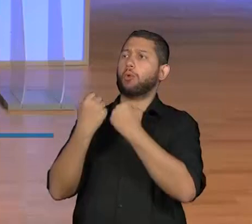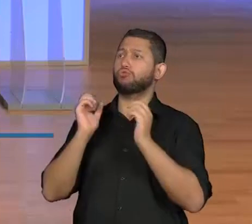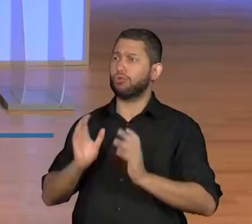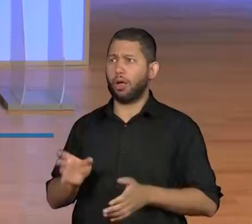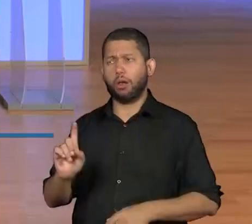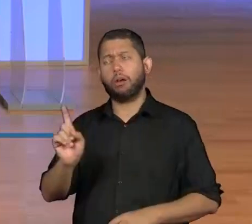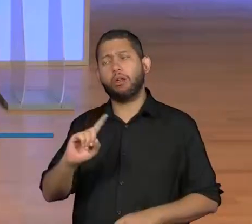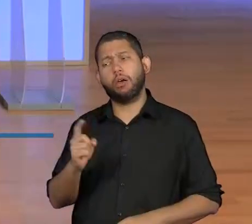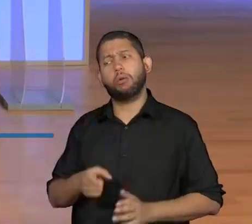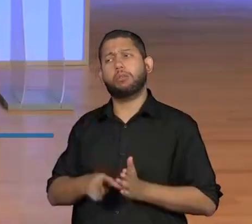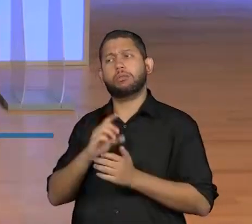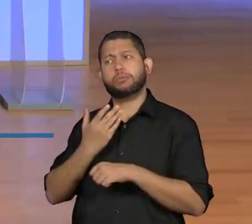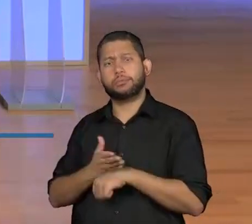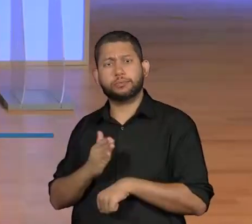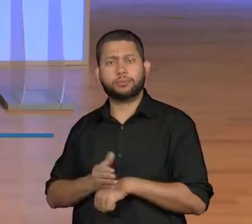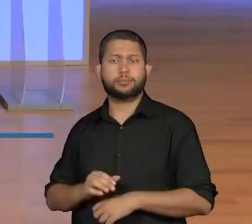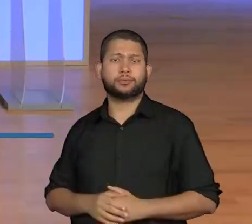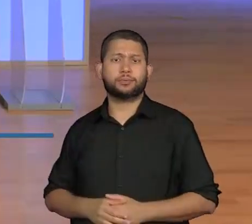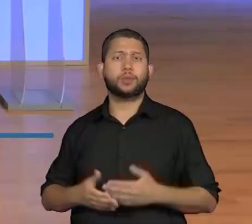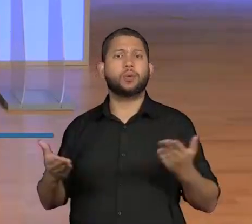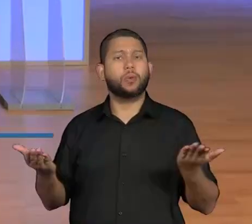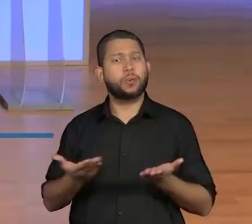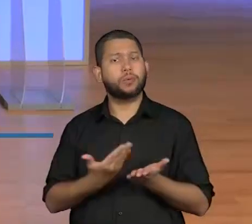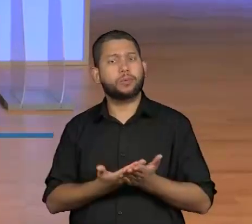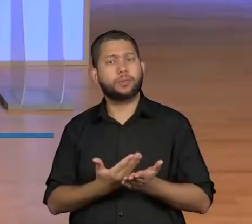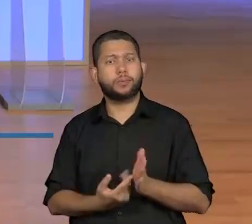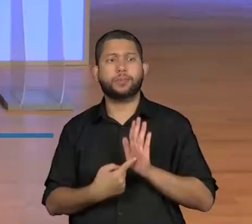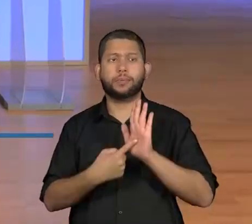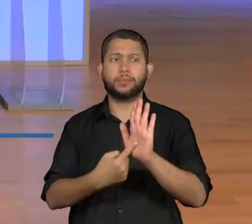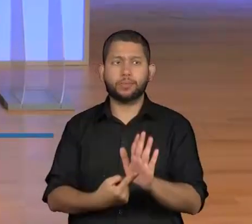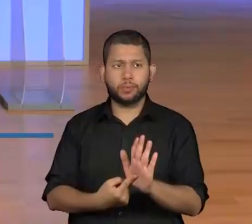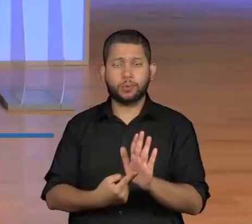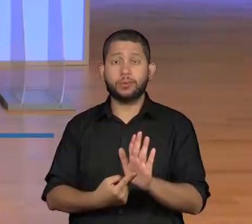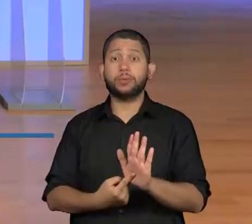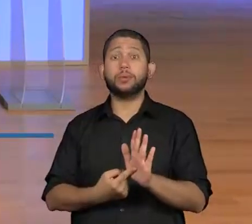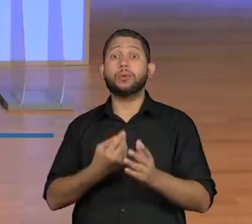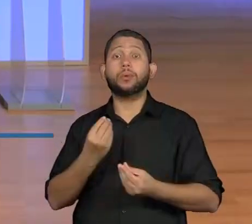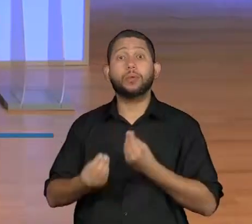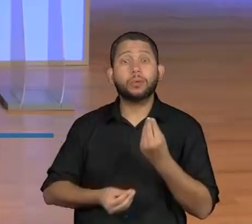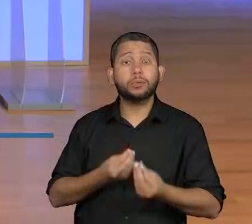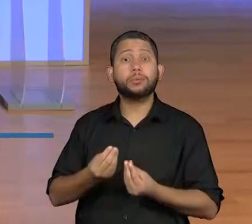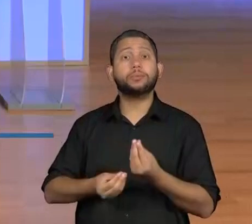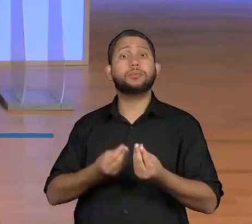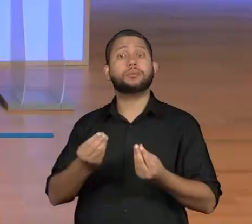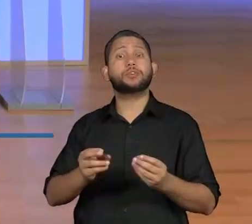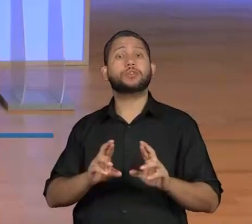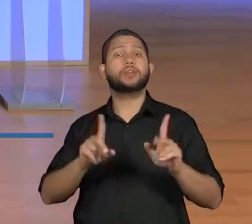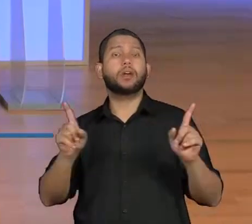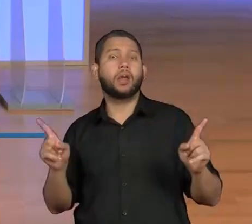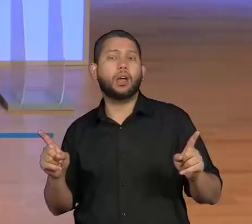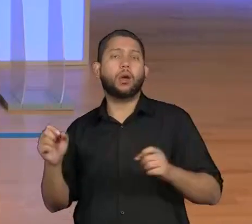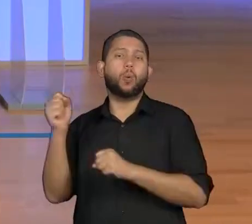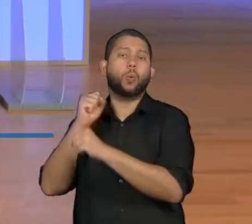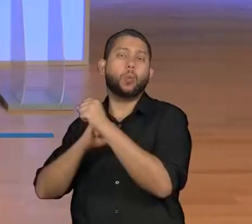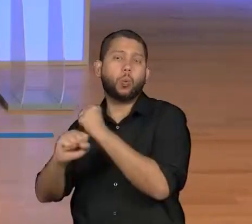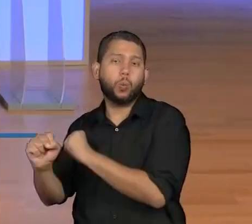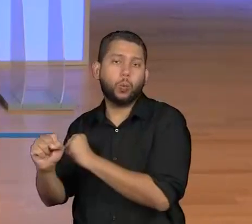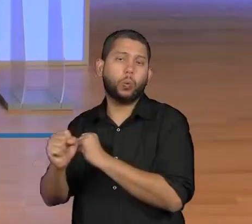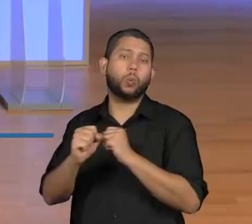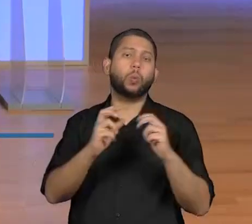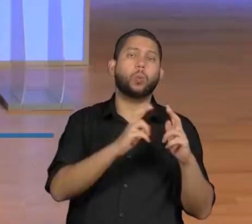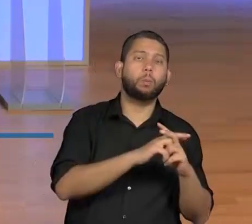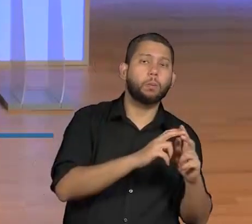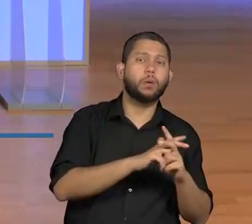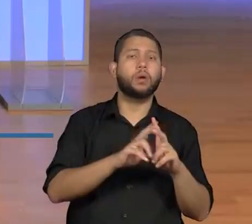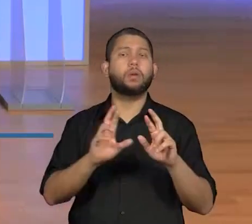Então, hoje o objetivo é basicamente esse, a gente diferenciar uma coisa da outra e depois nós vamos fazer atividades para vocês irem